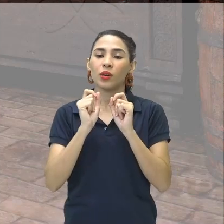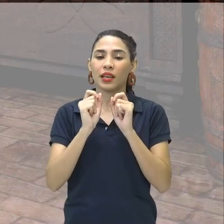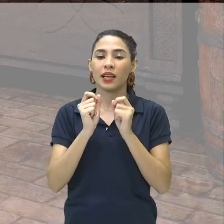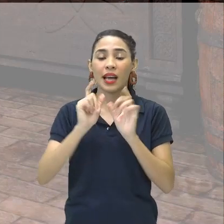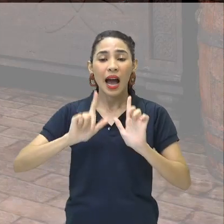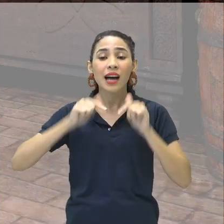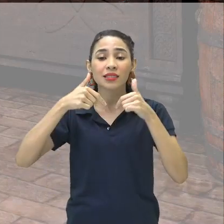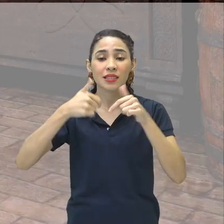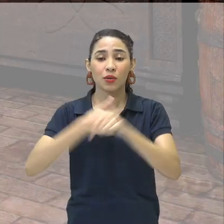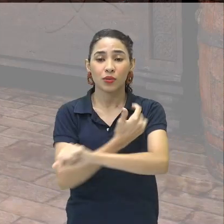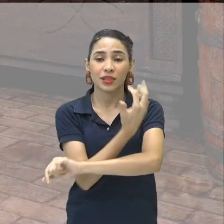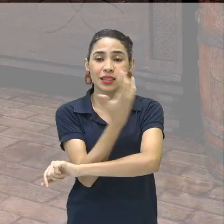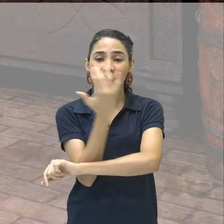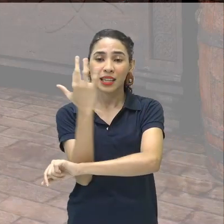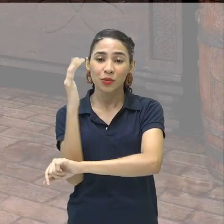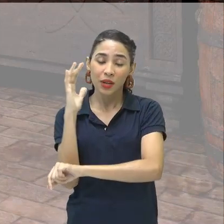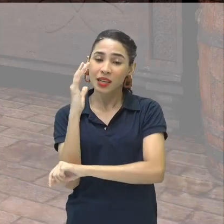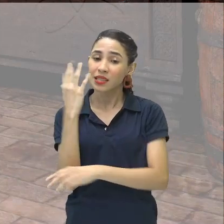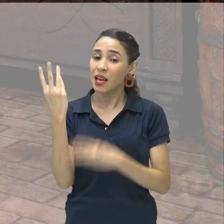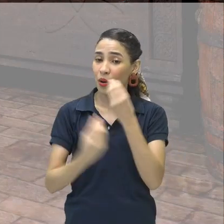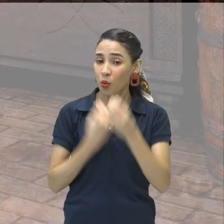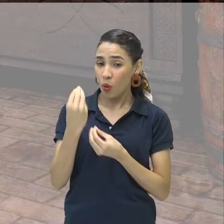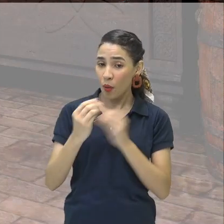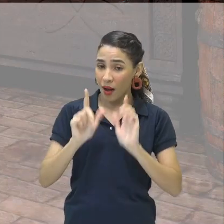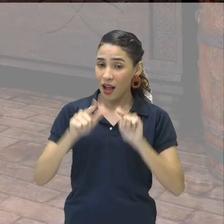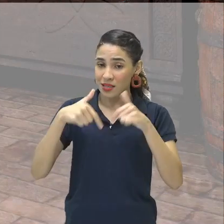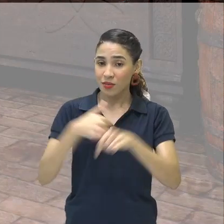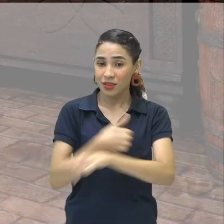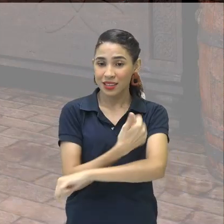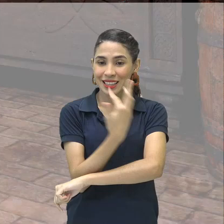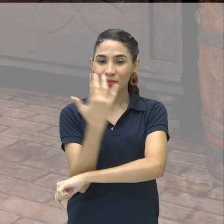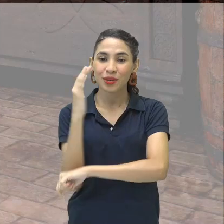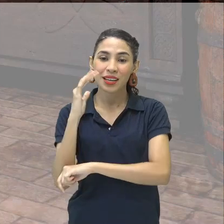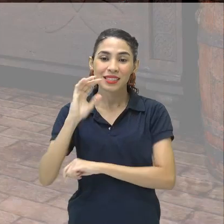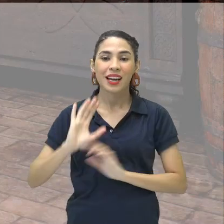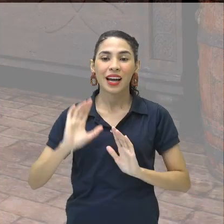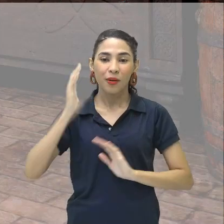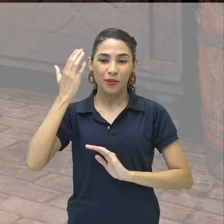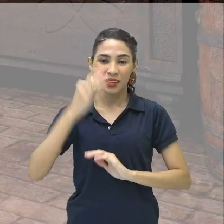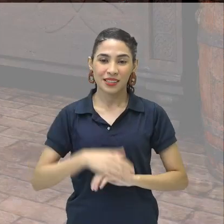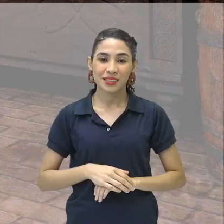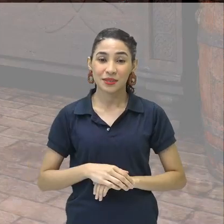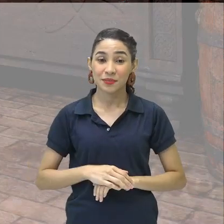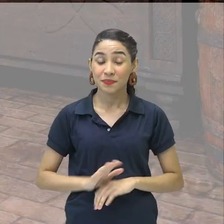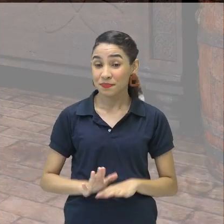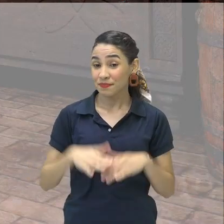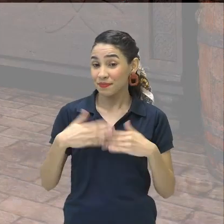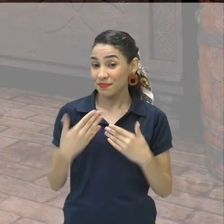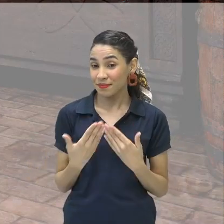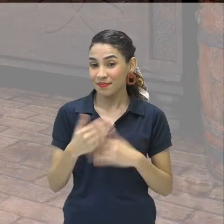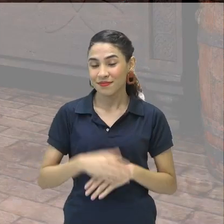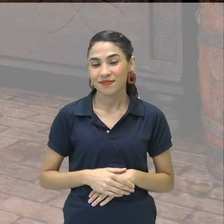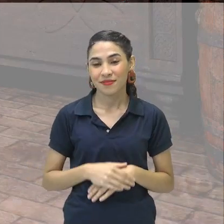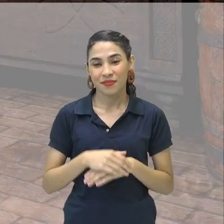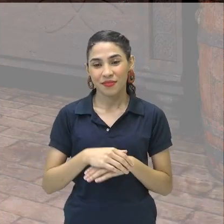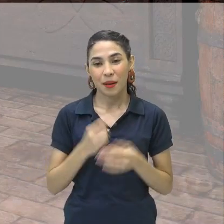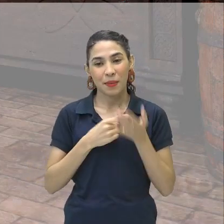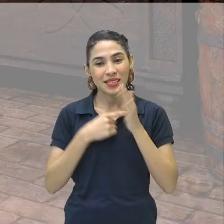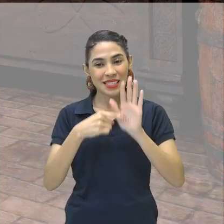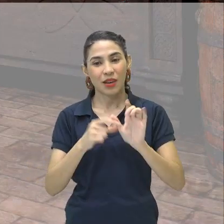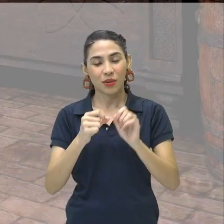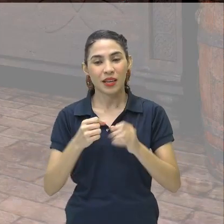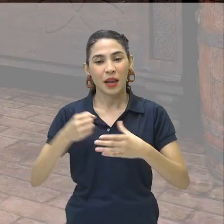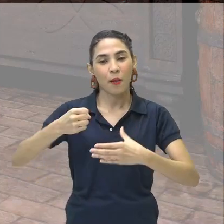tentam entender como que esses fenômenos da natureza acontecem, né? E aí nada melhor do que a gente trazer aqui